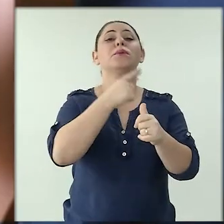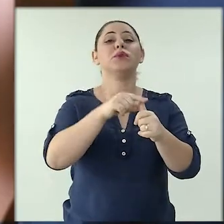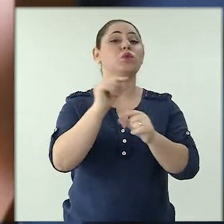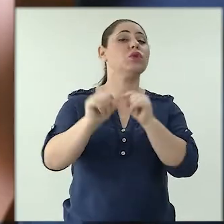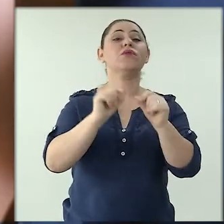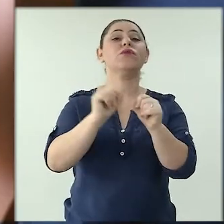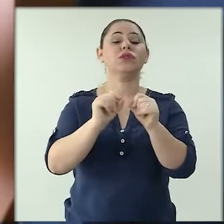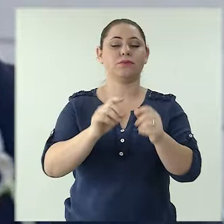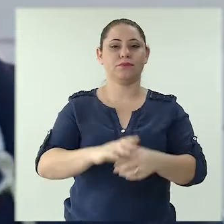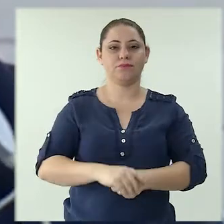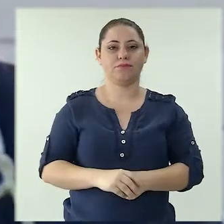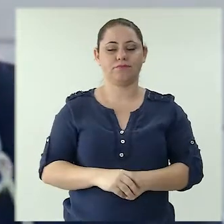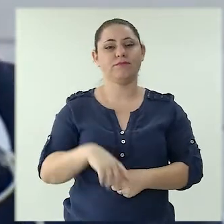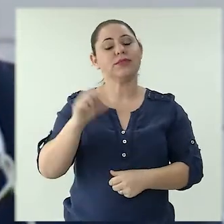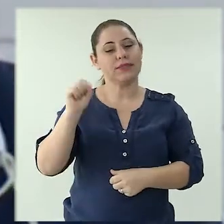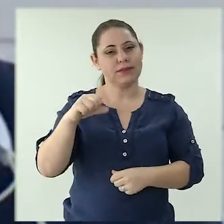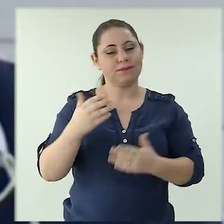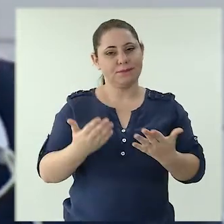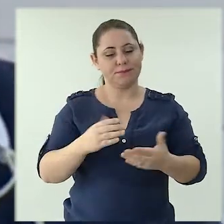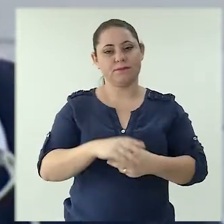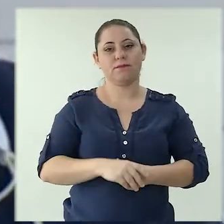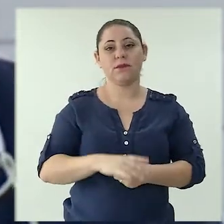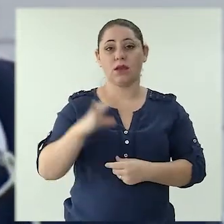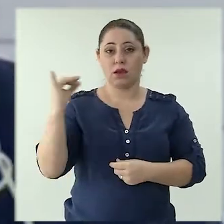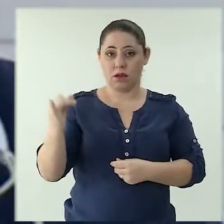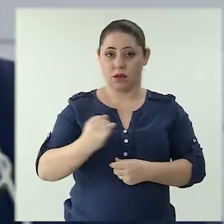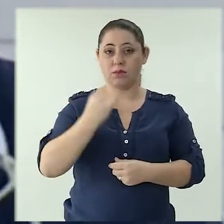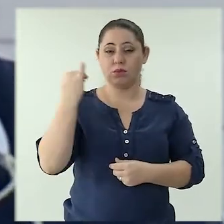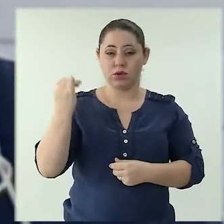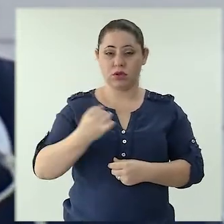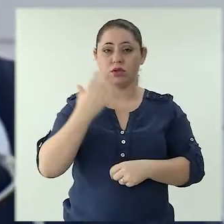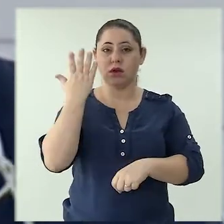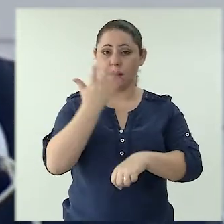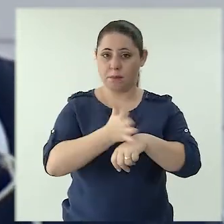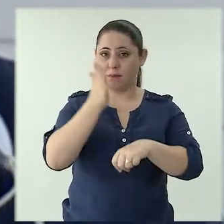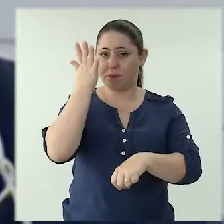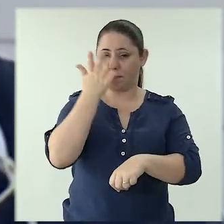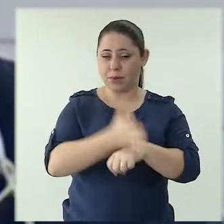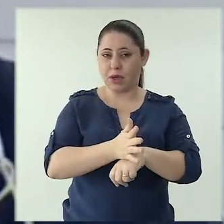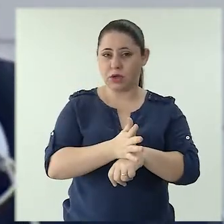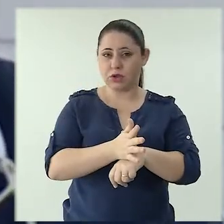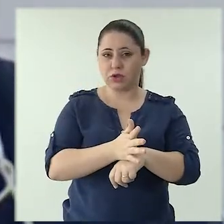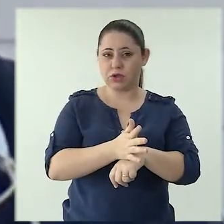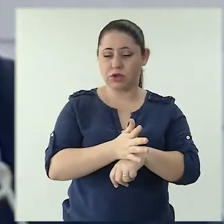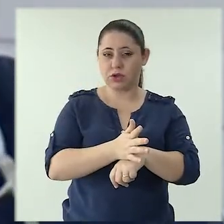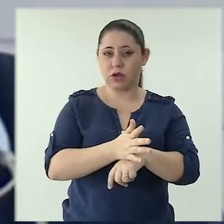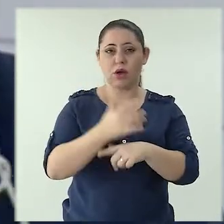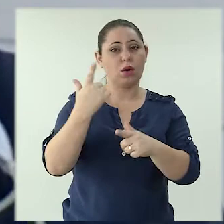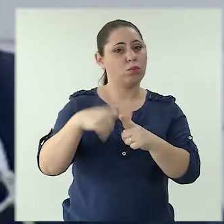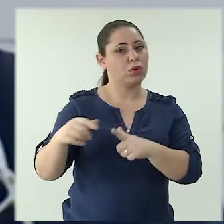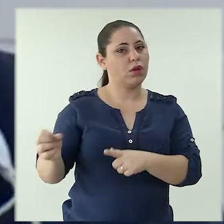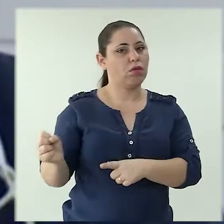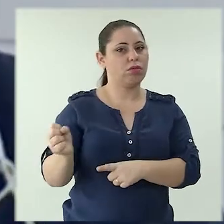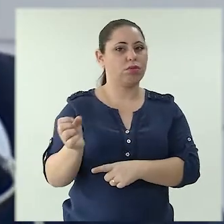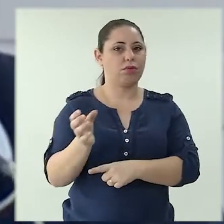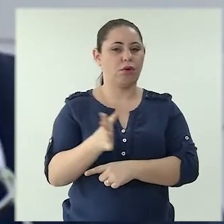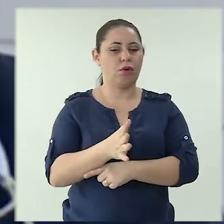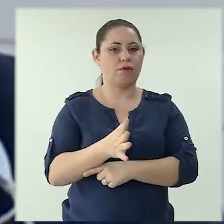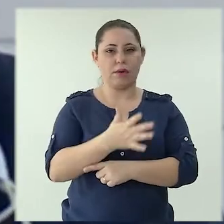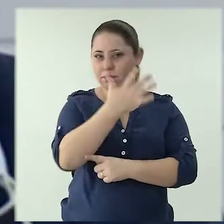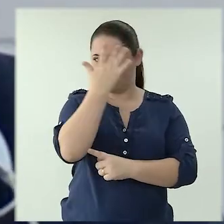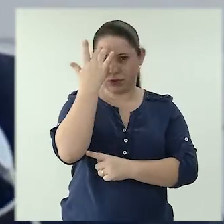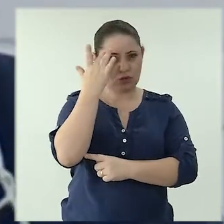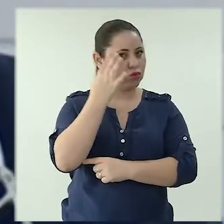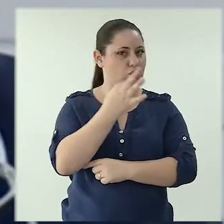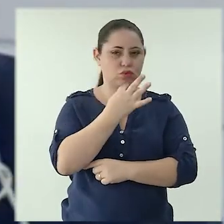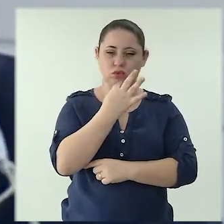é o primeiro passo? Sim, Paulo, é importante descrever essa prática do uso capião extrajudicial, porque ele é novo e as pessoas